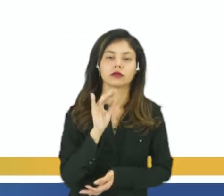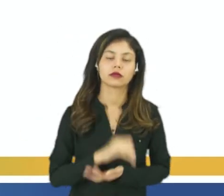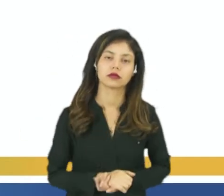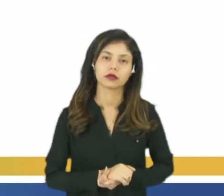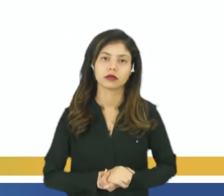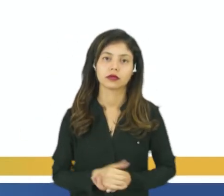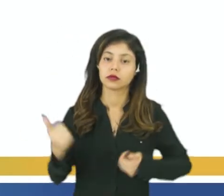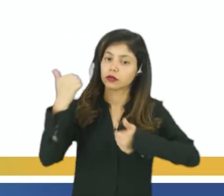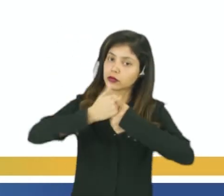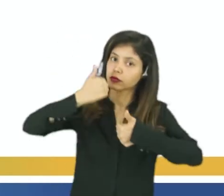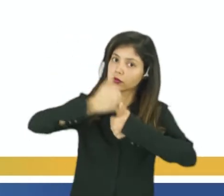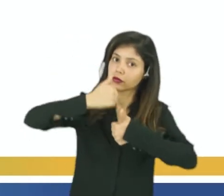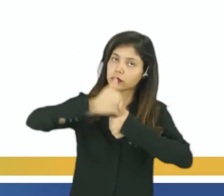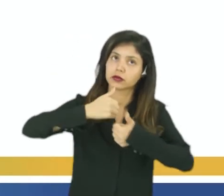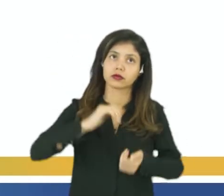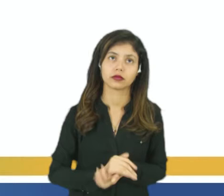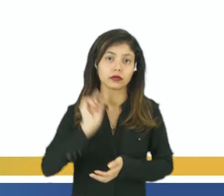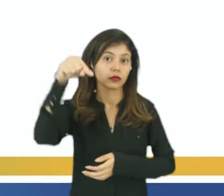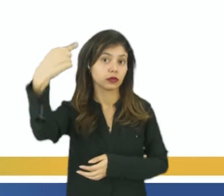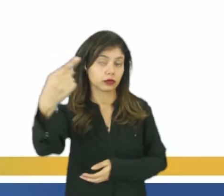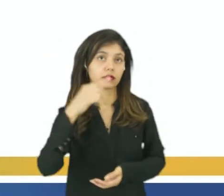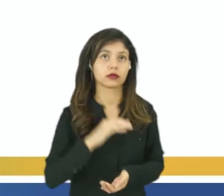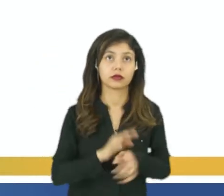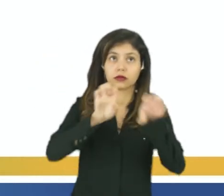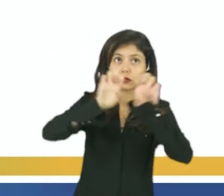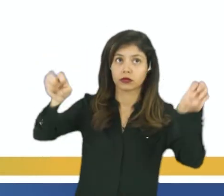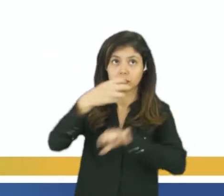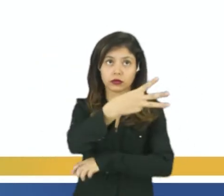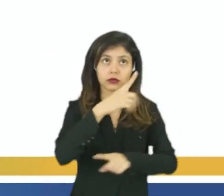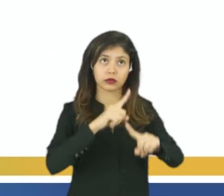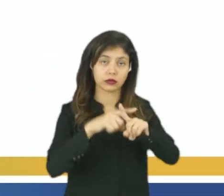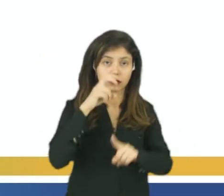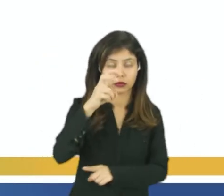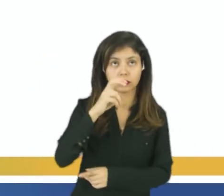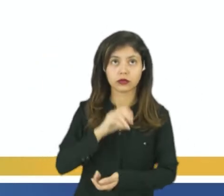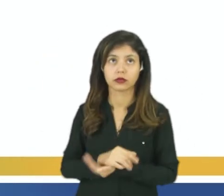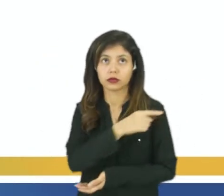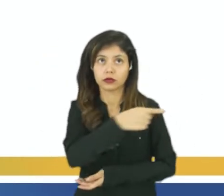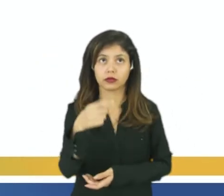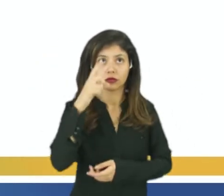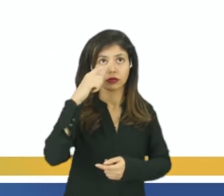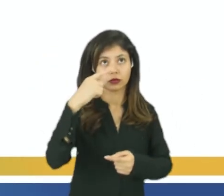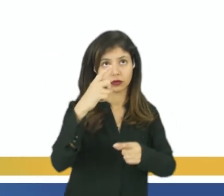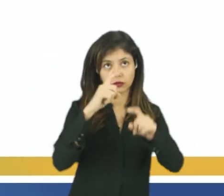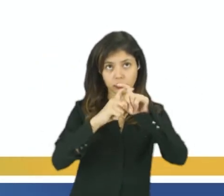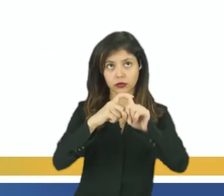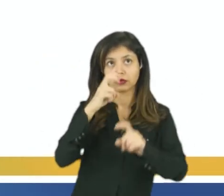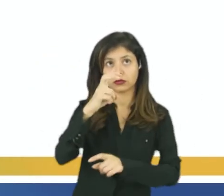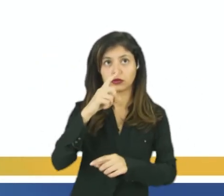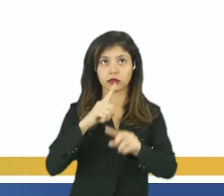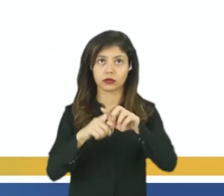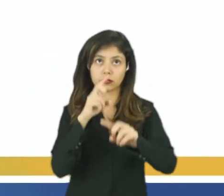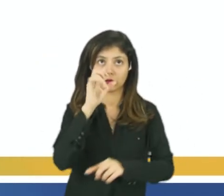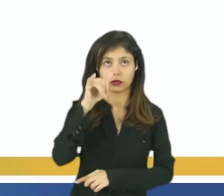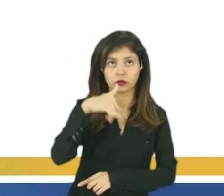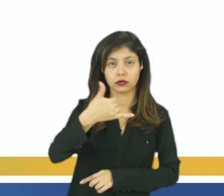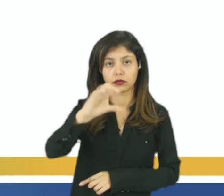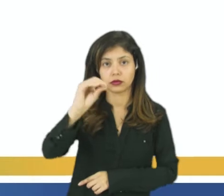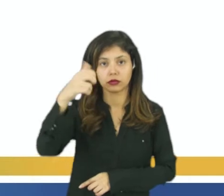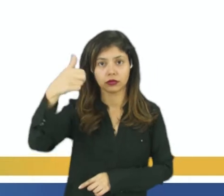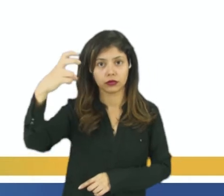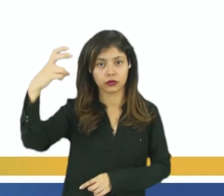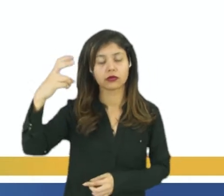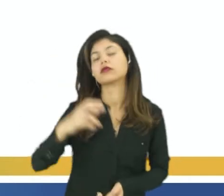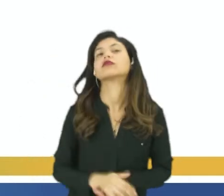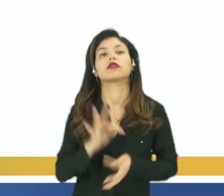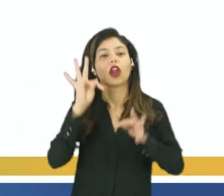e substituir lá na equação 3x menos 5, y mais z igual a 15. Então, percebam que onde